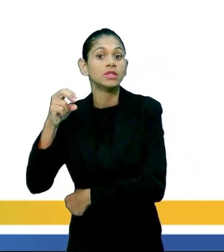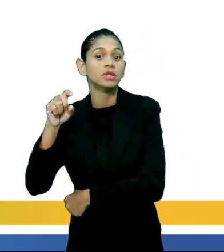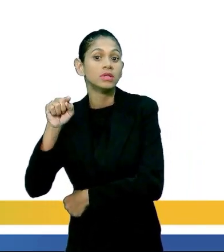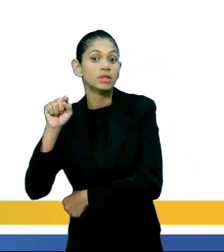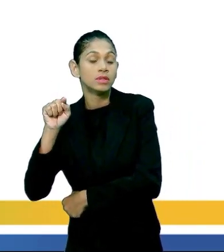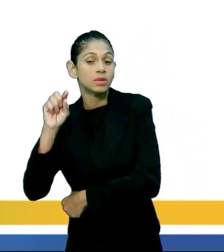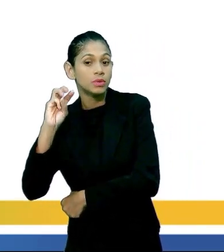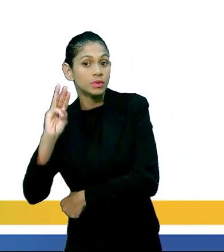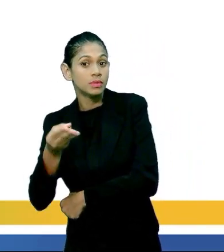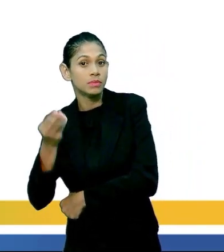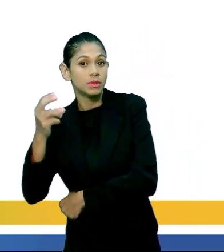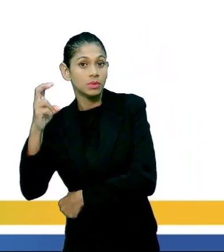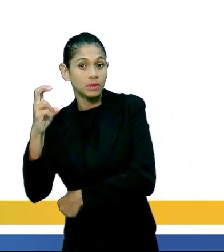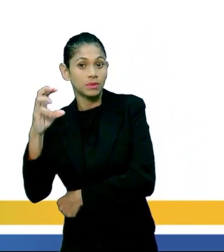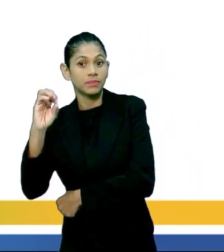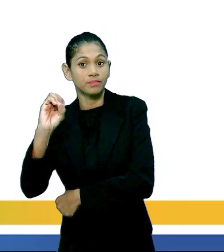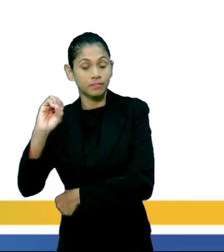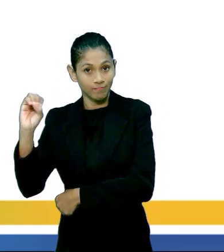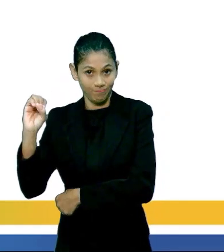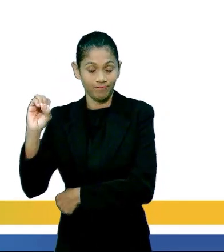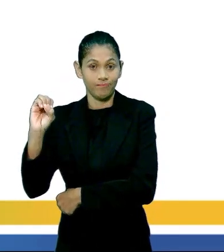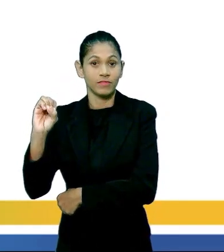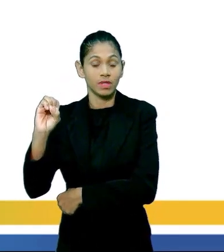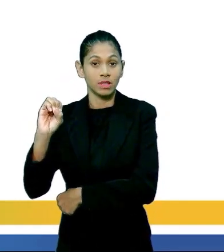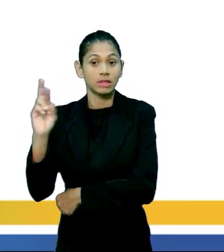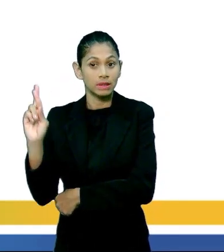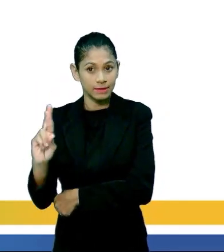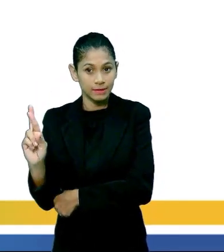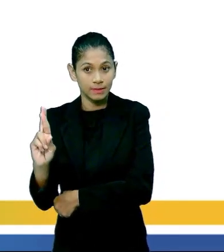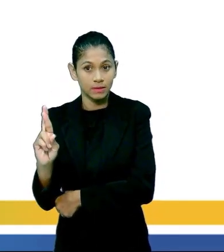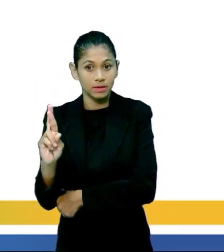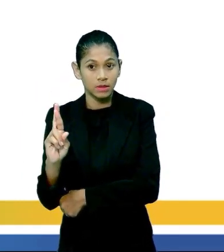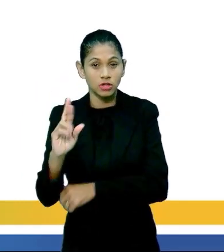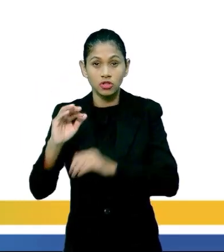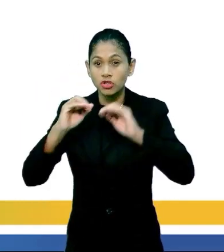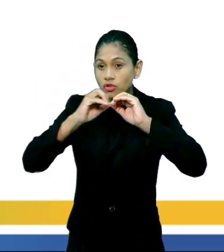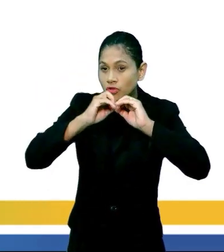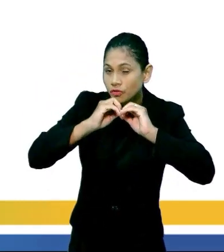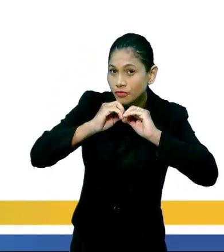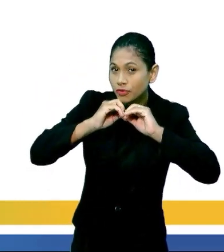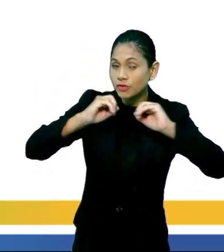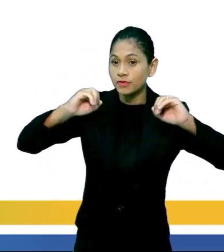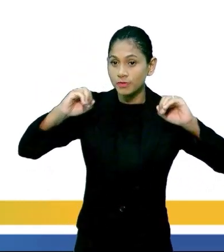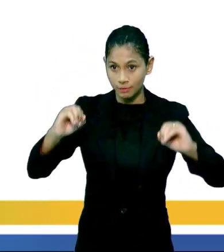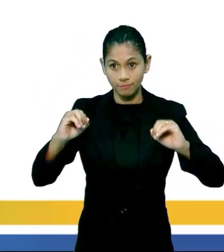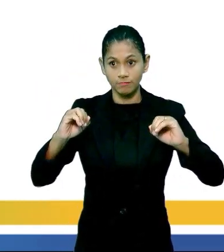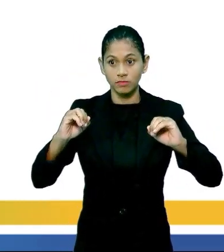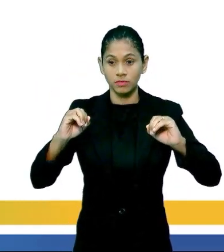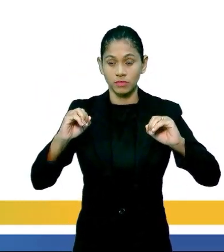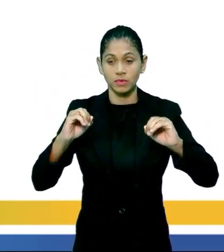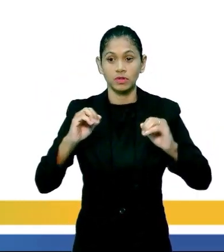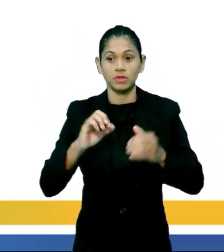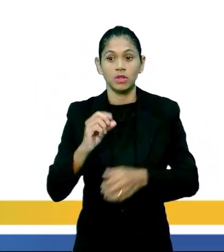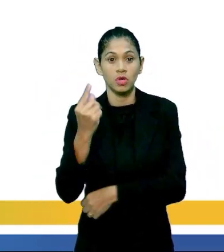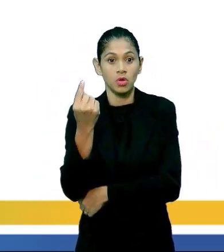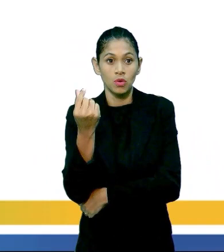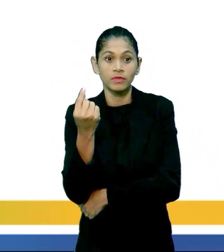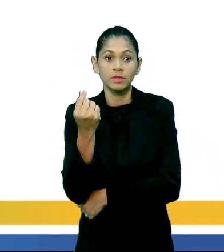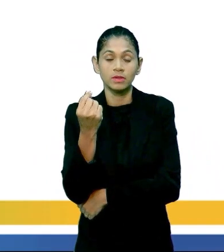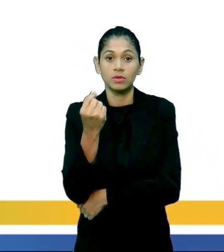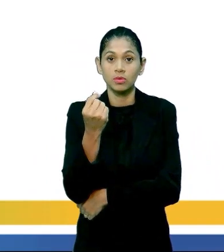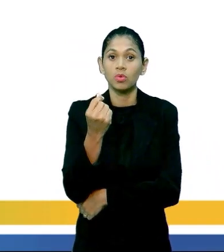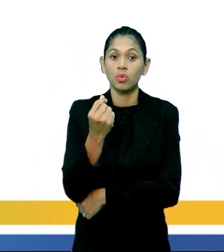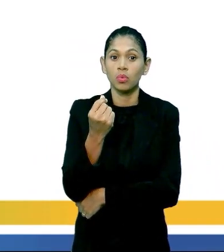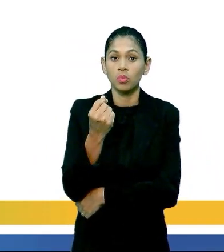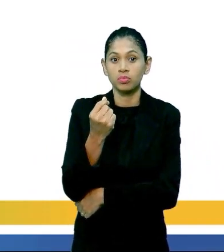certo valor e Lucas outro valor, ok? E nós vamos ver qual alternativa está correta relacionada a